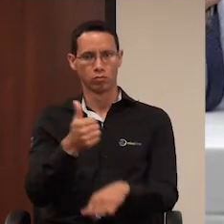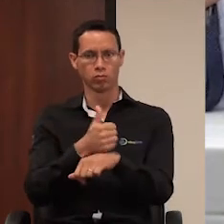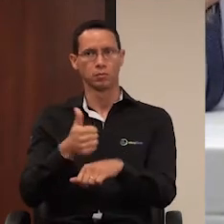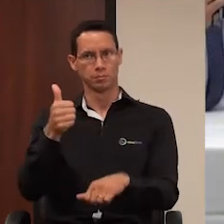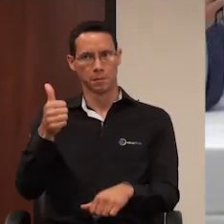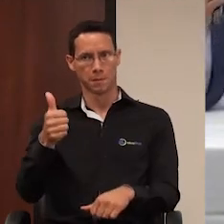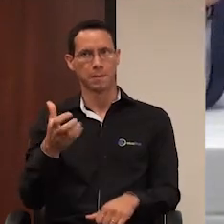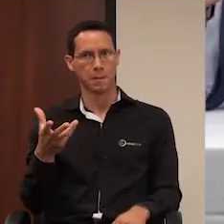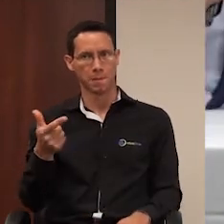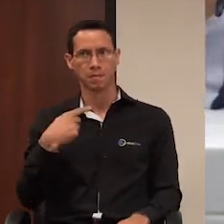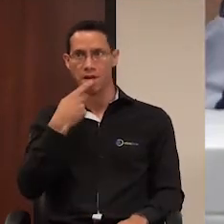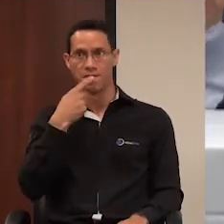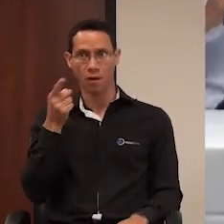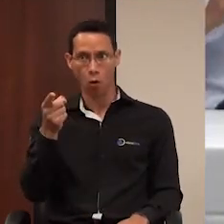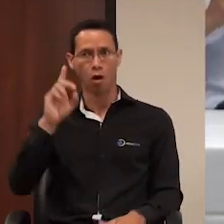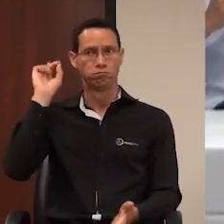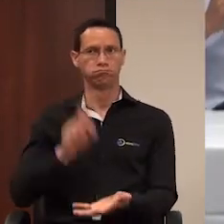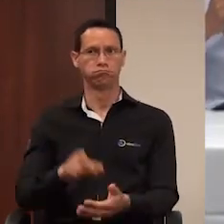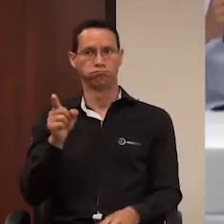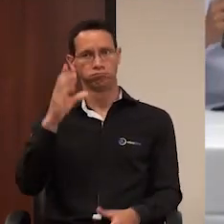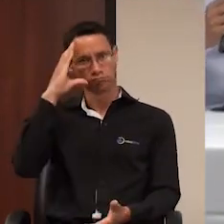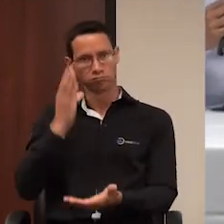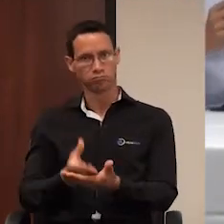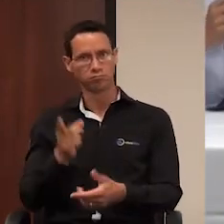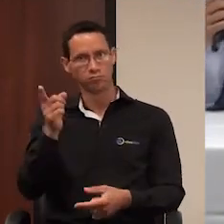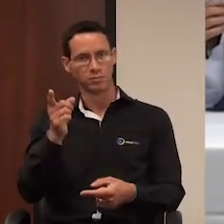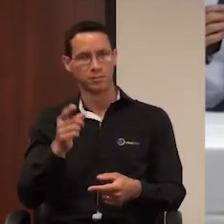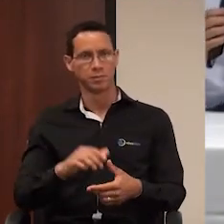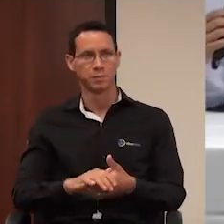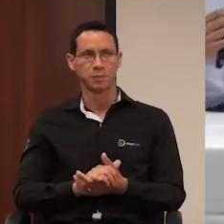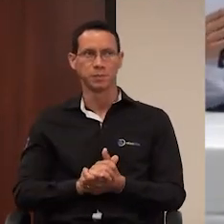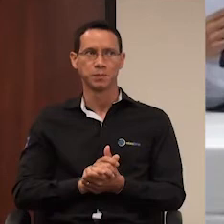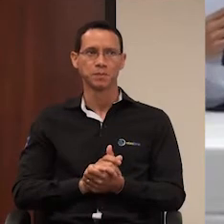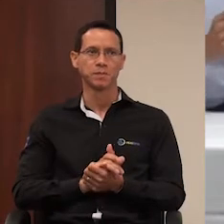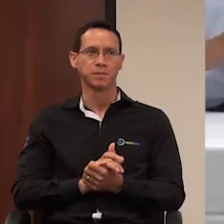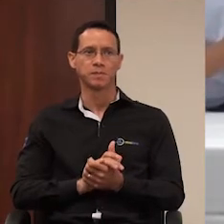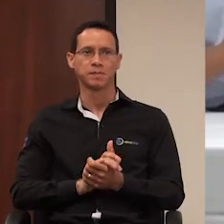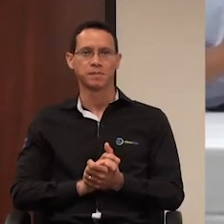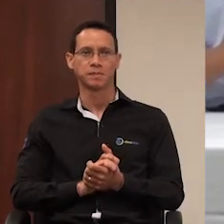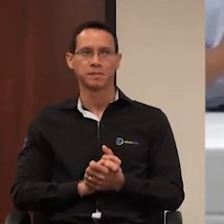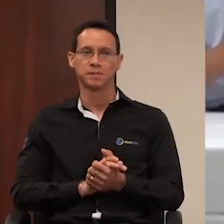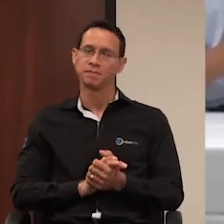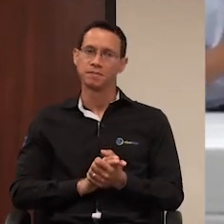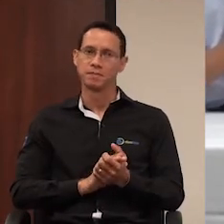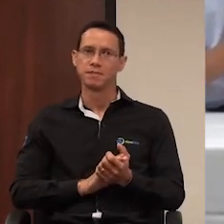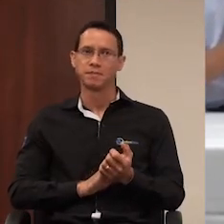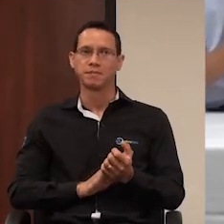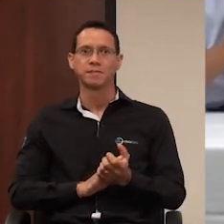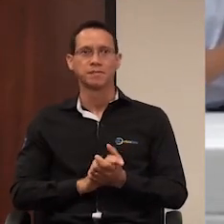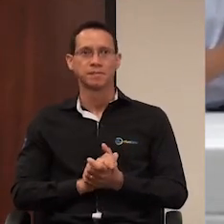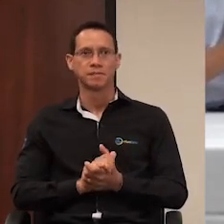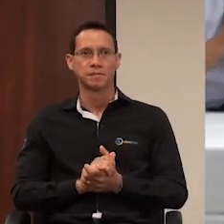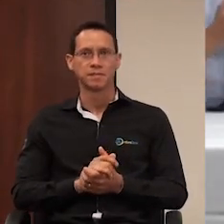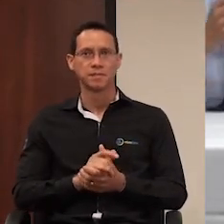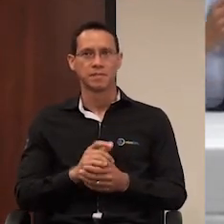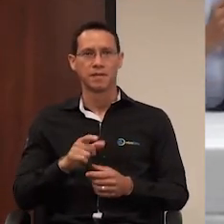daquilo. Então, o que ela falar deve ser verdade. Eu deixo de exercer um senso